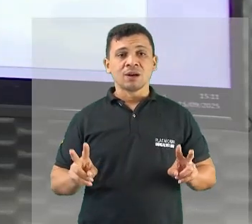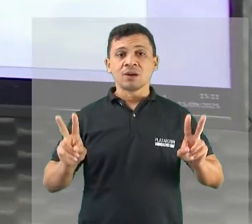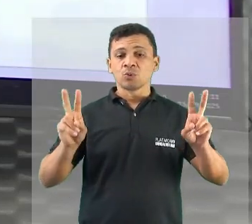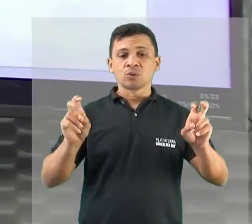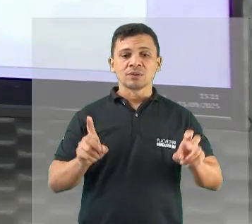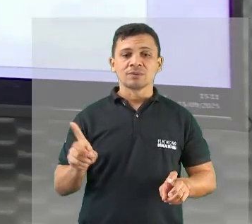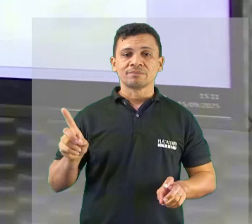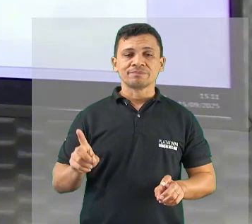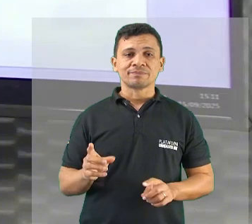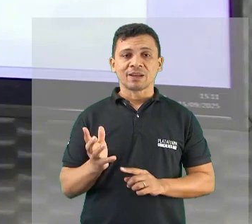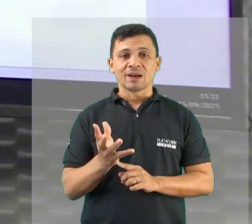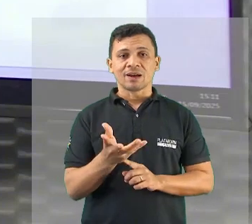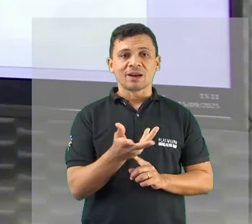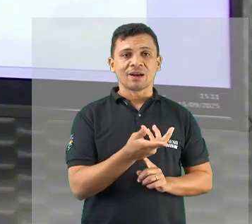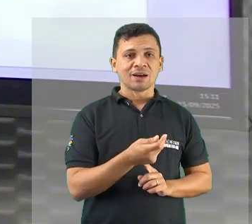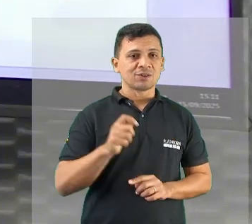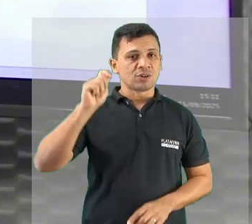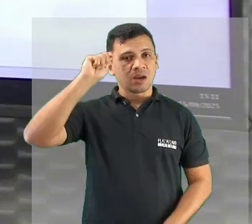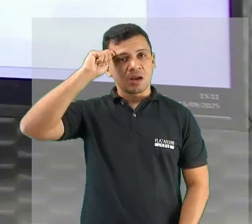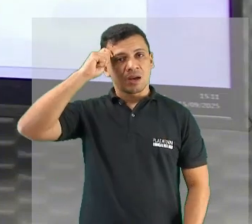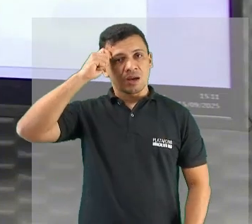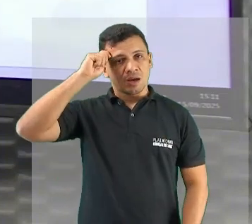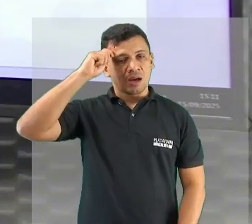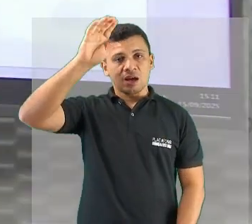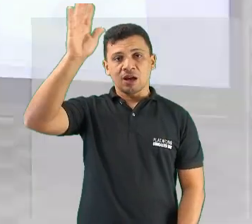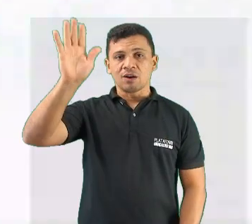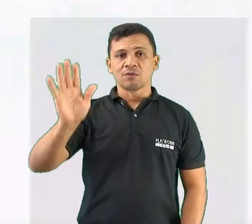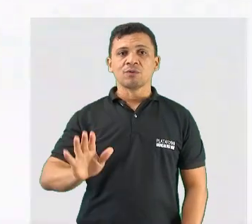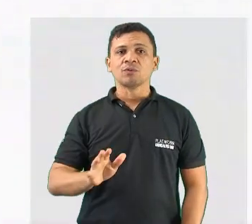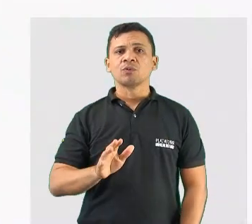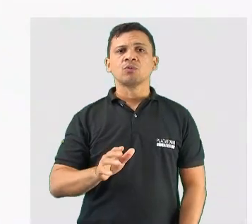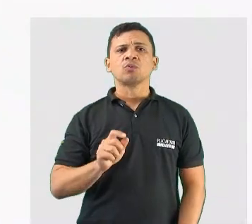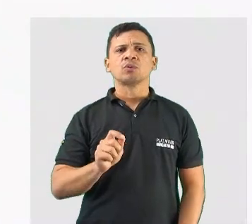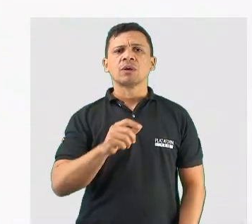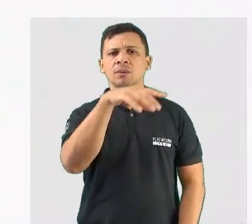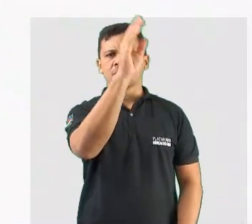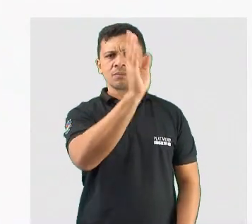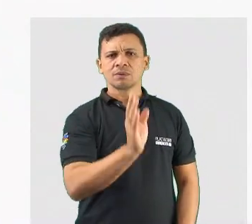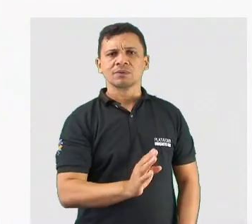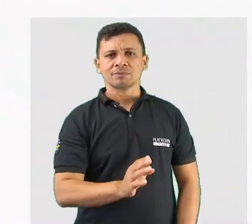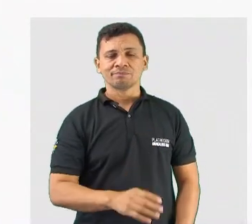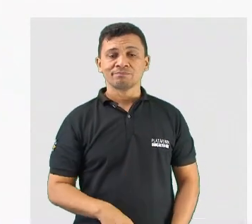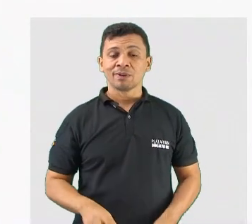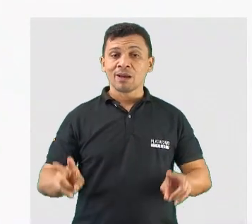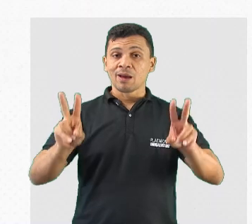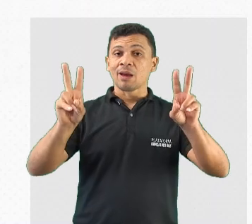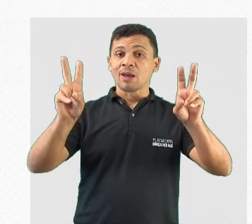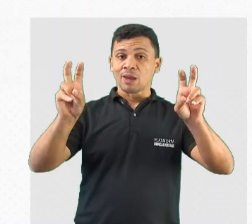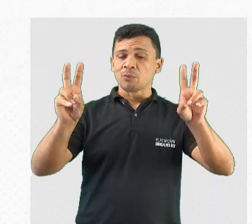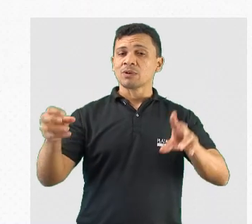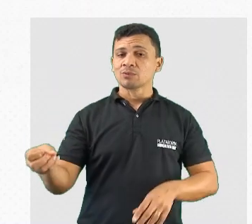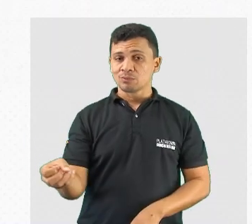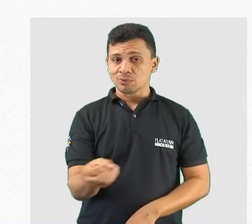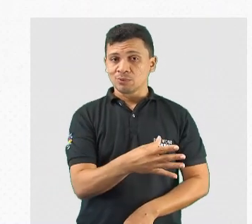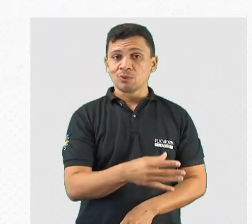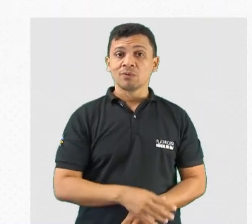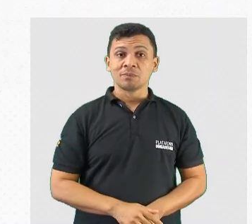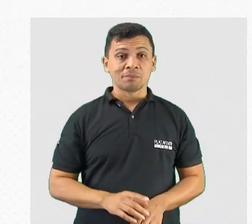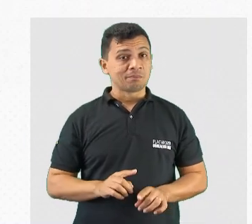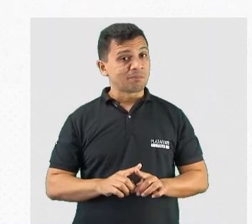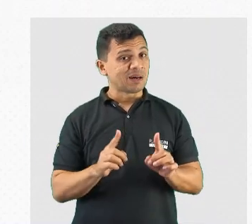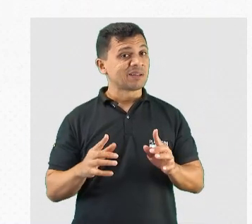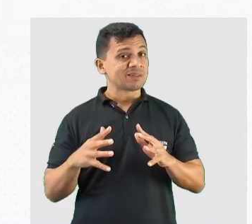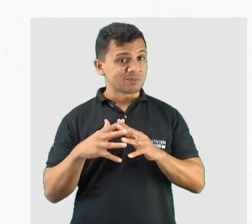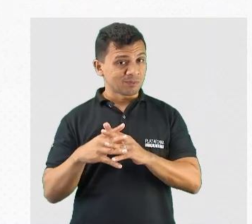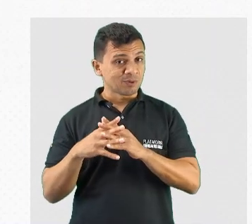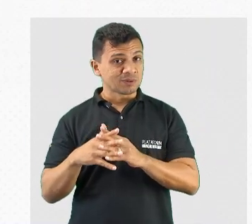arte afro-brasileira, né? Ainda para muita gente é um assunto novo, mas que causa bastante polêmica, porque a gente vai entrar em assuntos que são